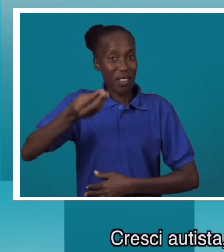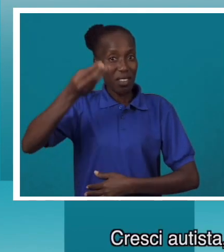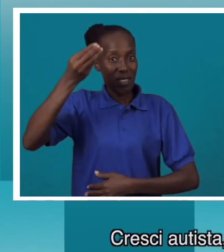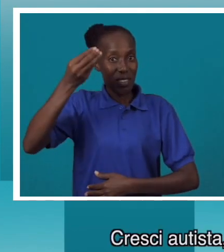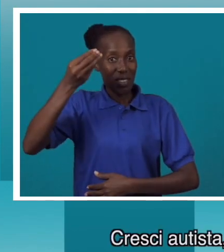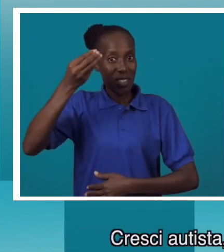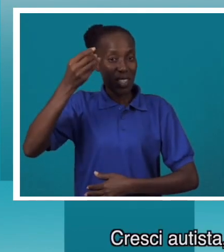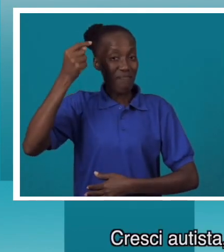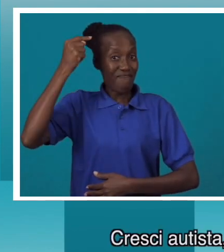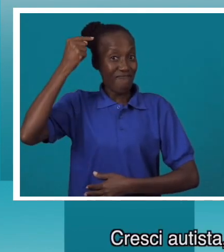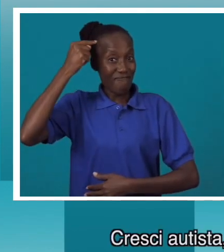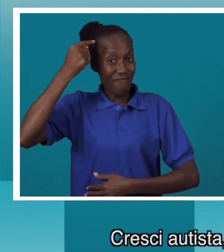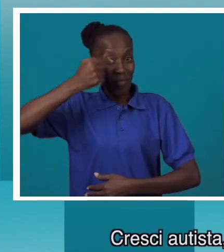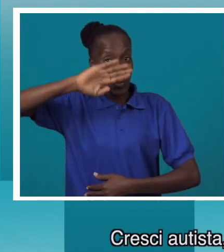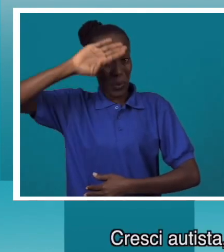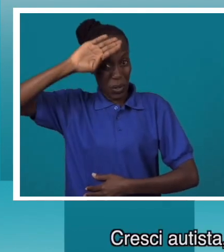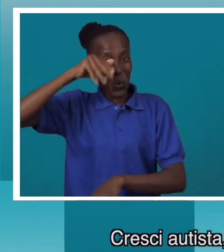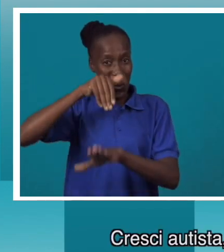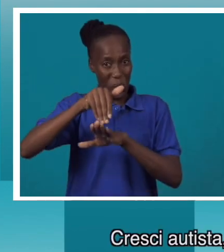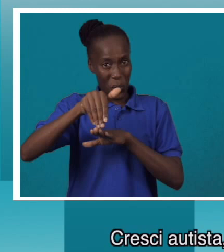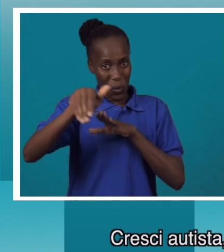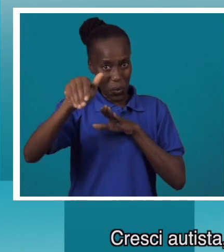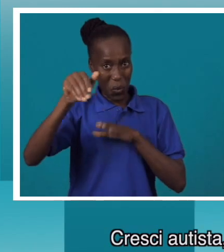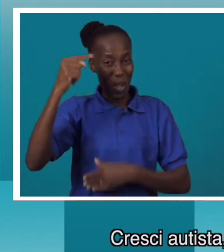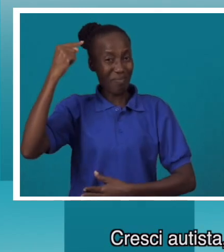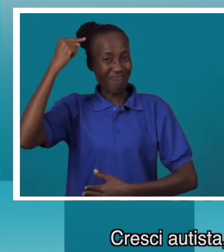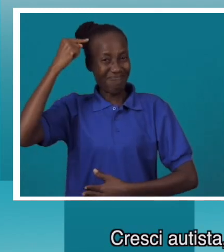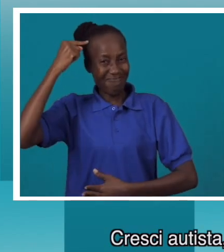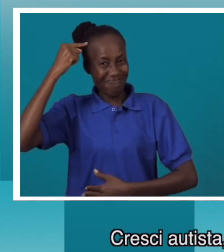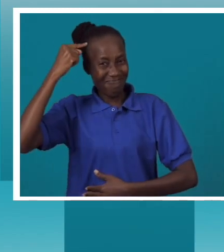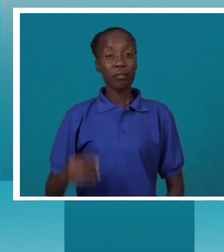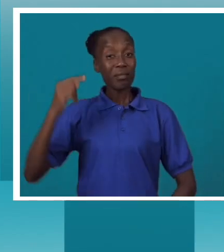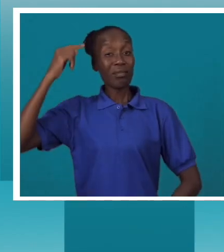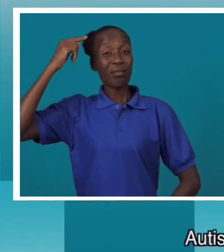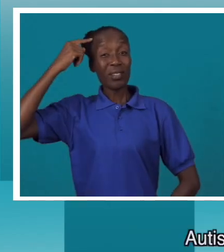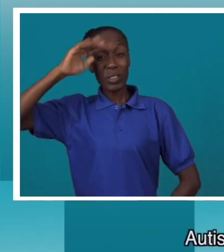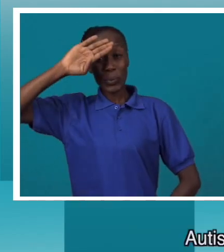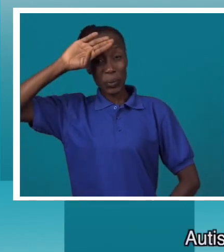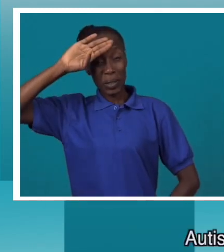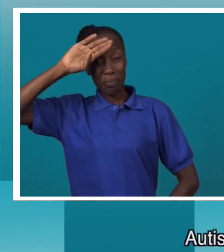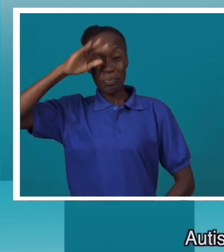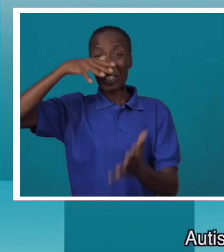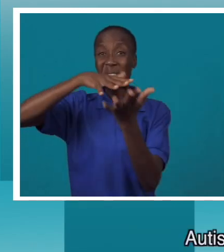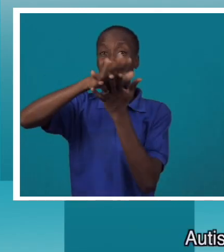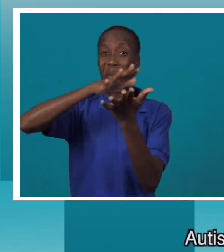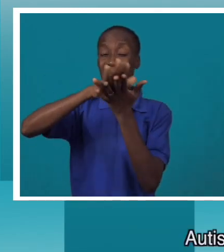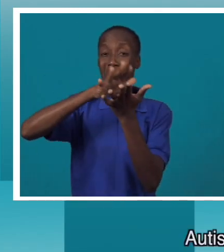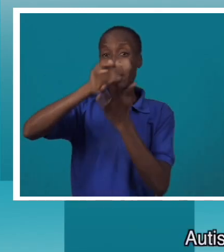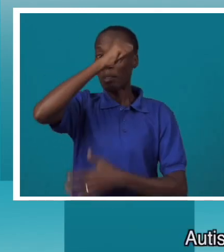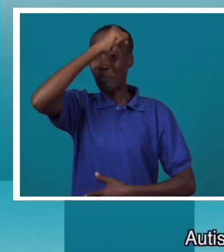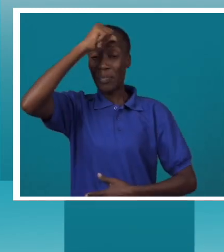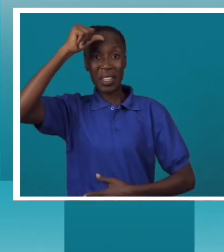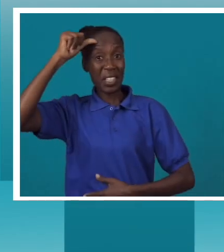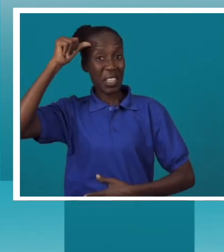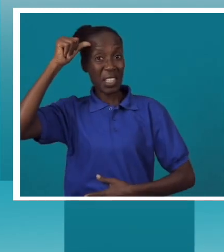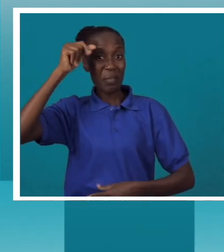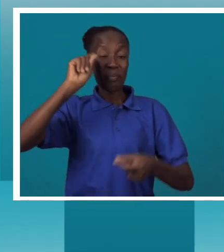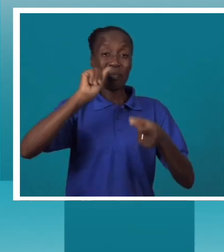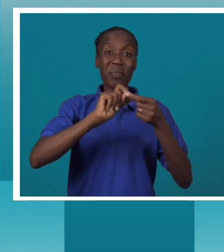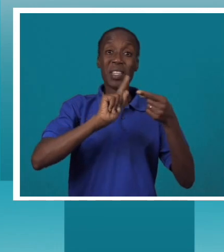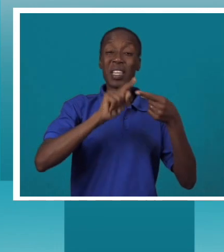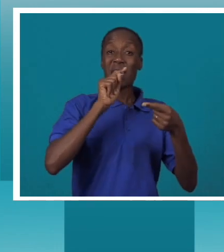Cresci autista ainda sou autista serei autista. Autismo é difícil de explicar não é